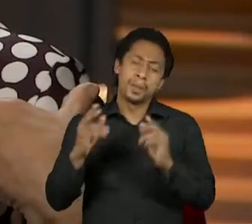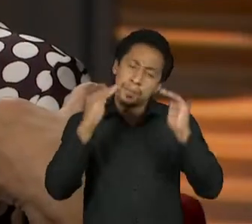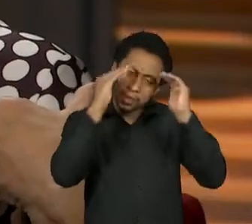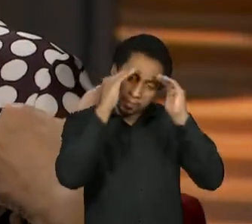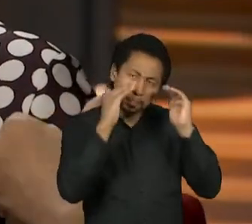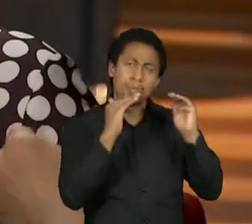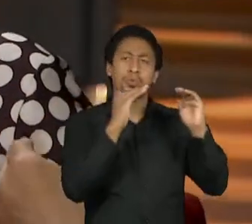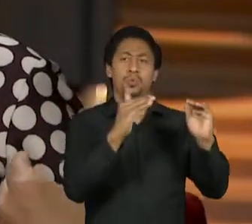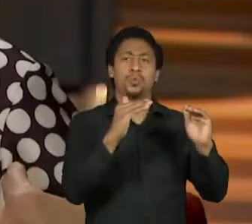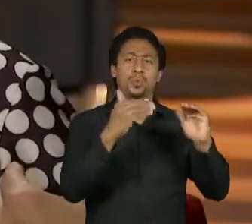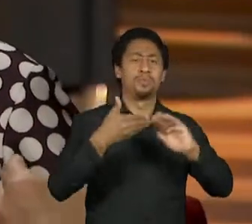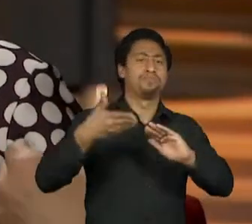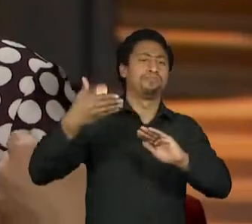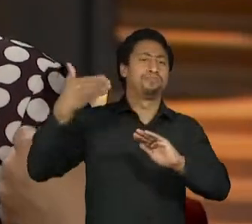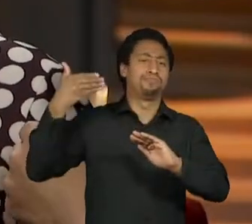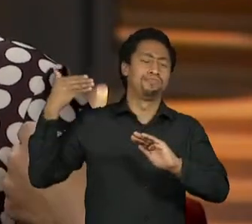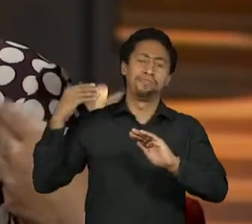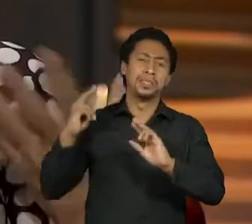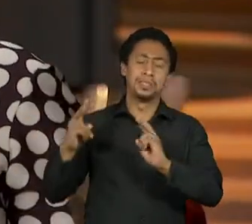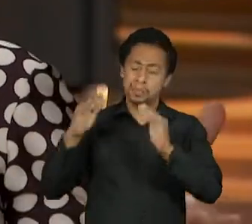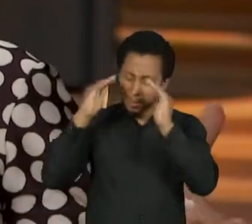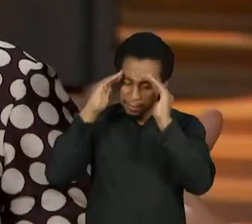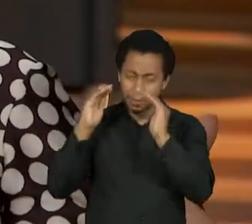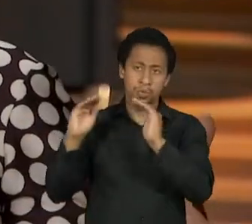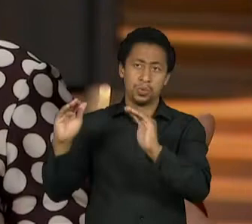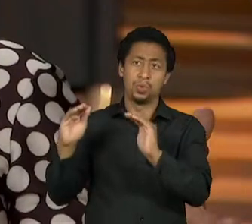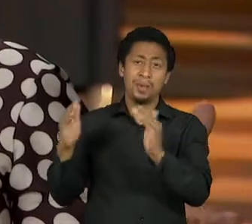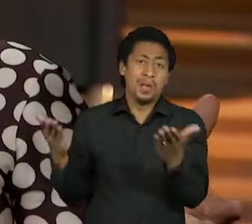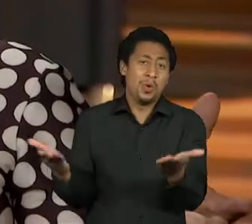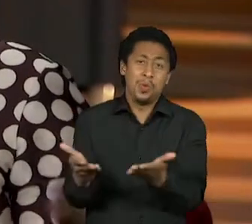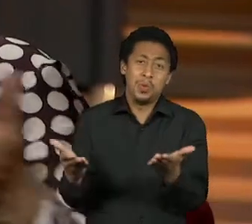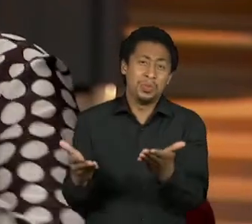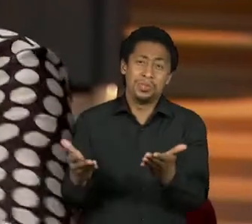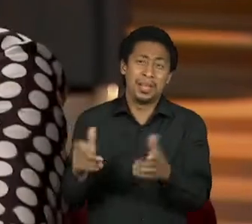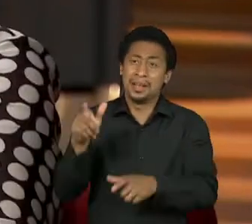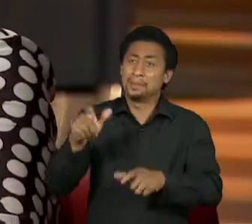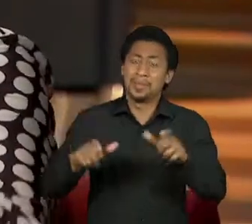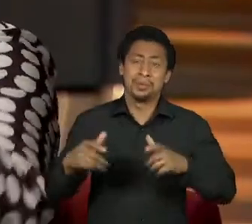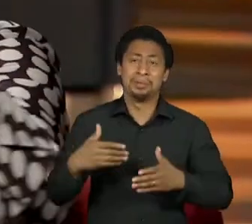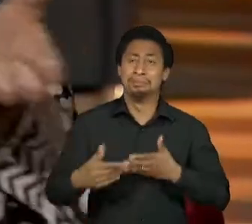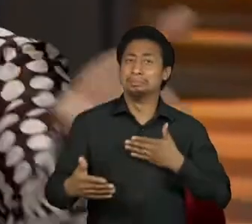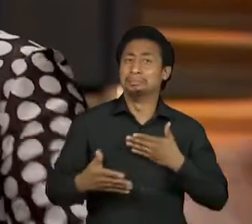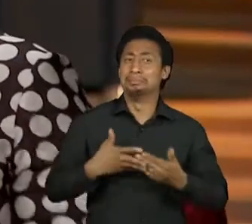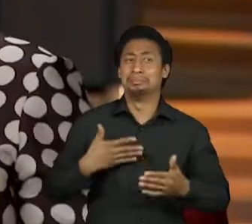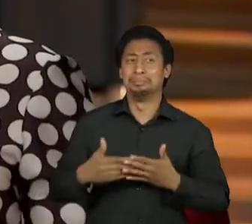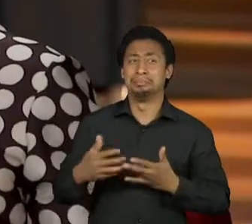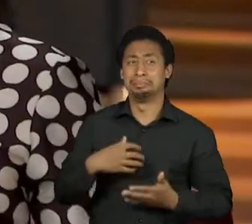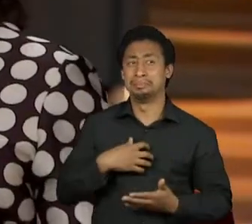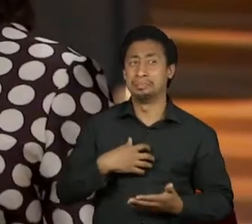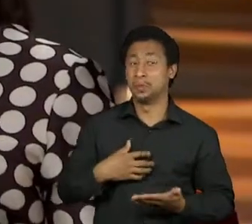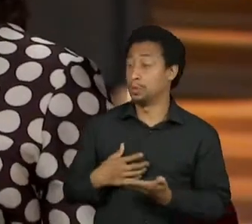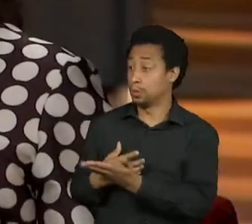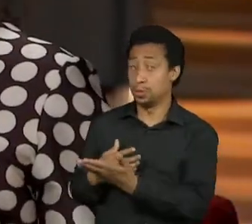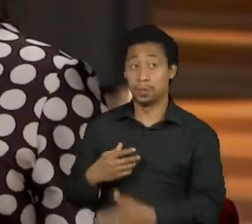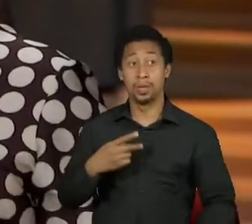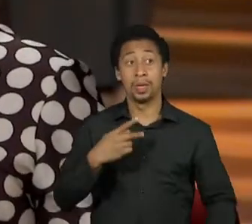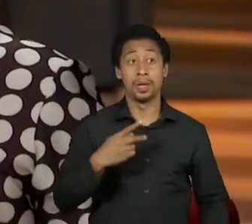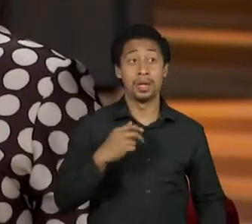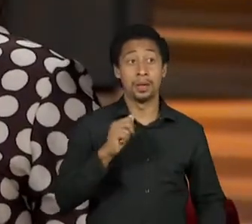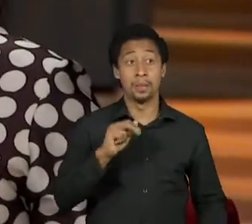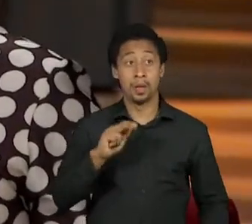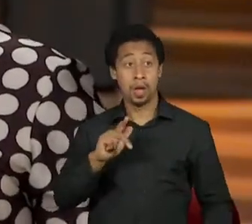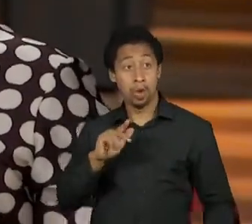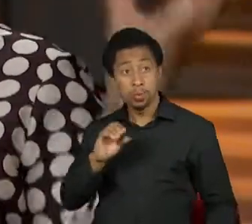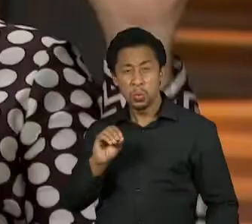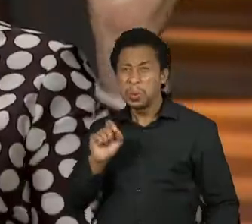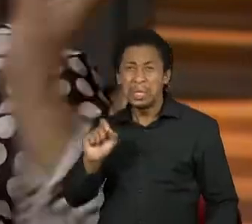vieram a falecer fundamental lá que hoje em dia ninguém quer saber de nada você fala para o Paulo o trampo cara jovem ela falou crença